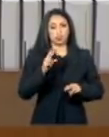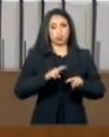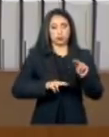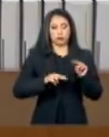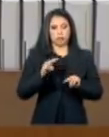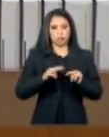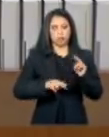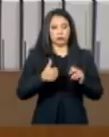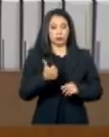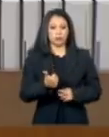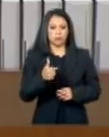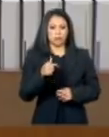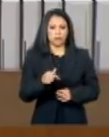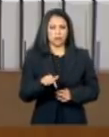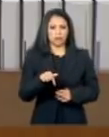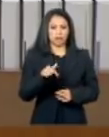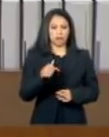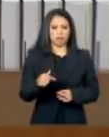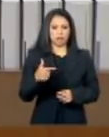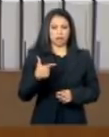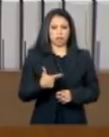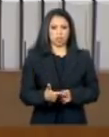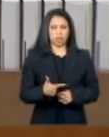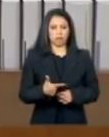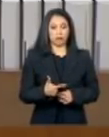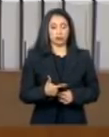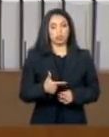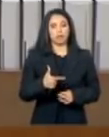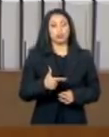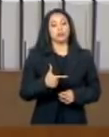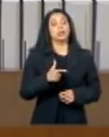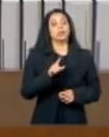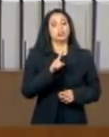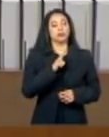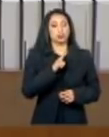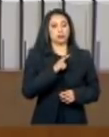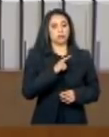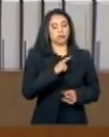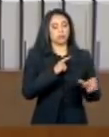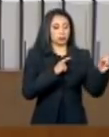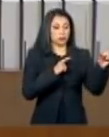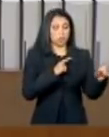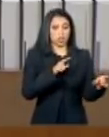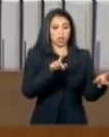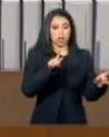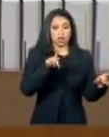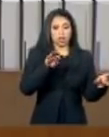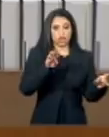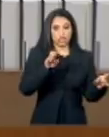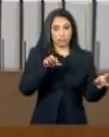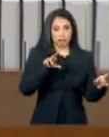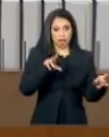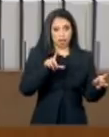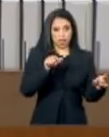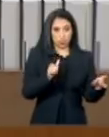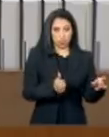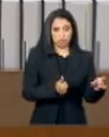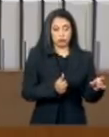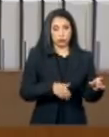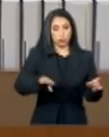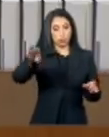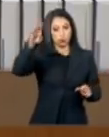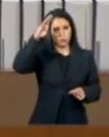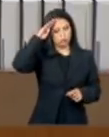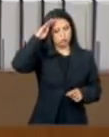consignado também pelo excelentíssimo senhor brigadeiro-do-ar geraldo labbate leves comandante da afa nos